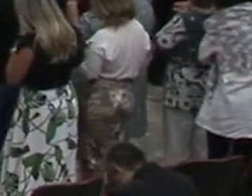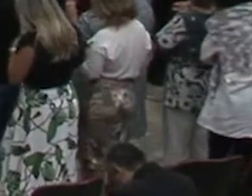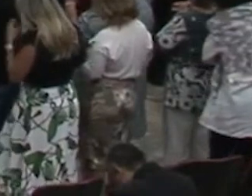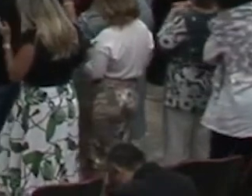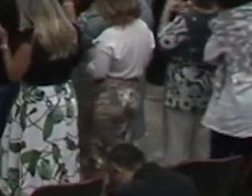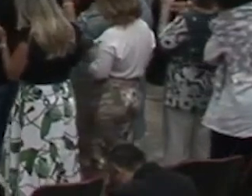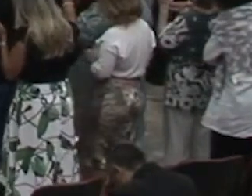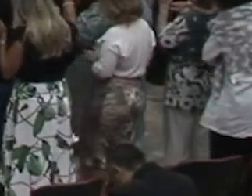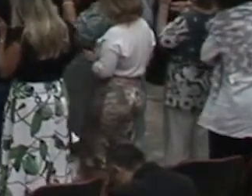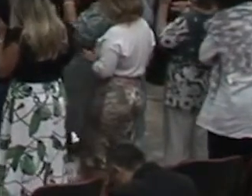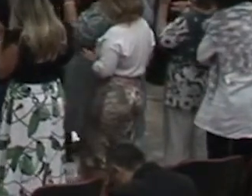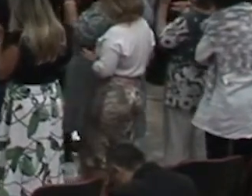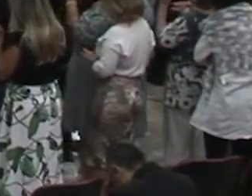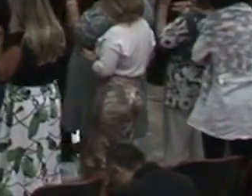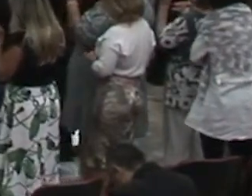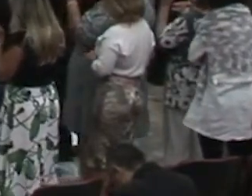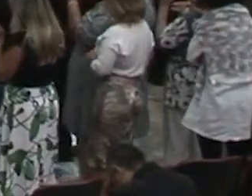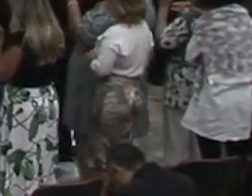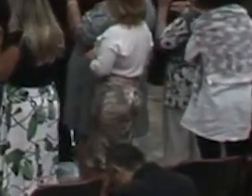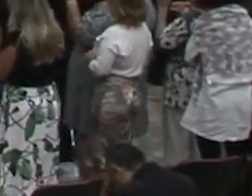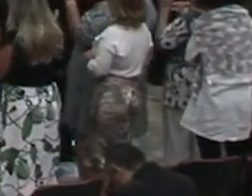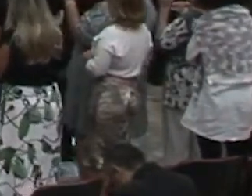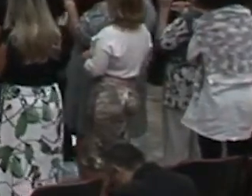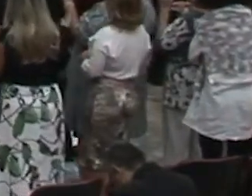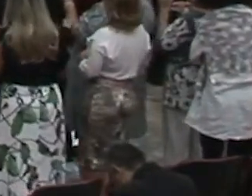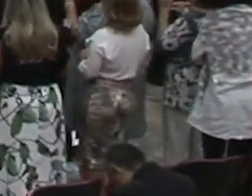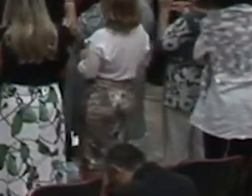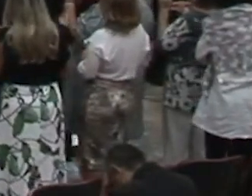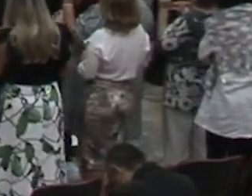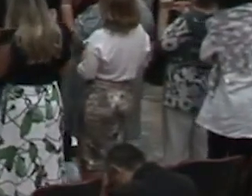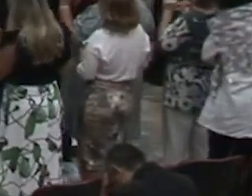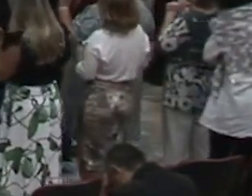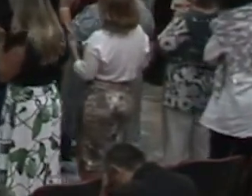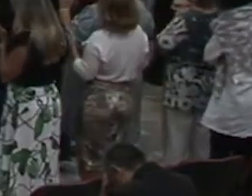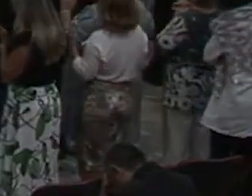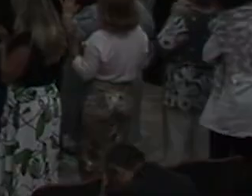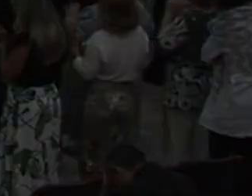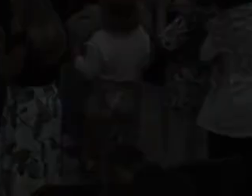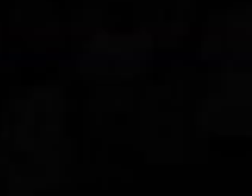cheia do Espírito Santo